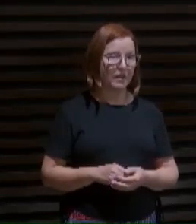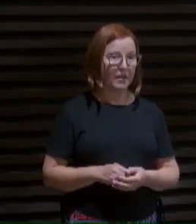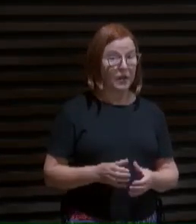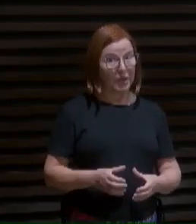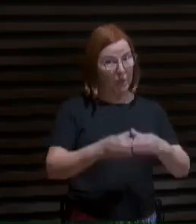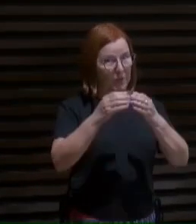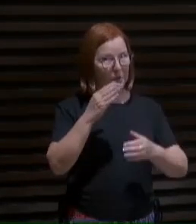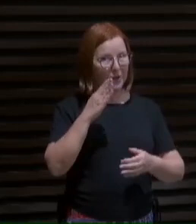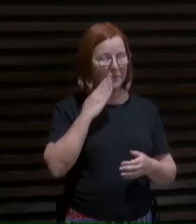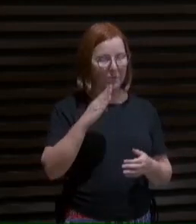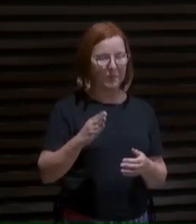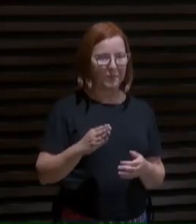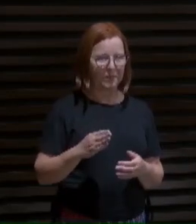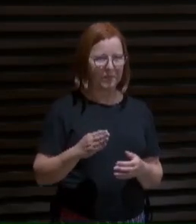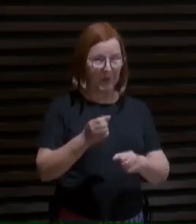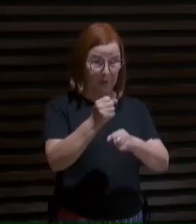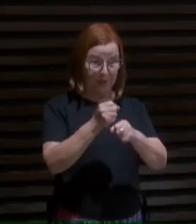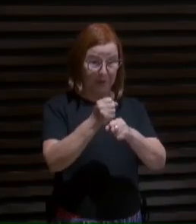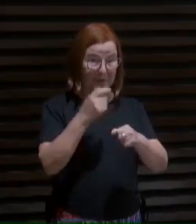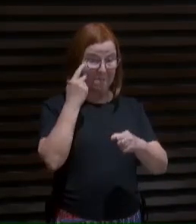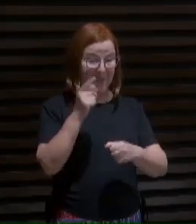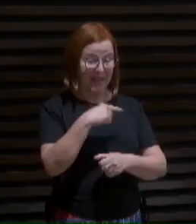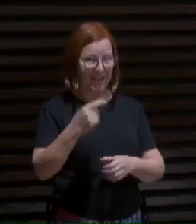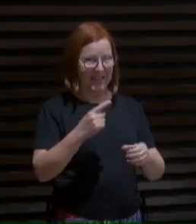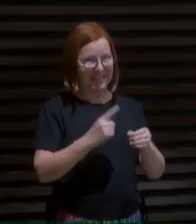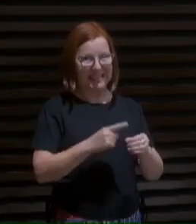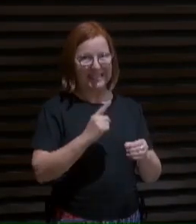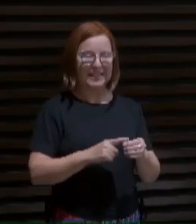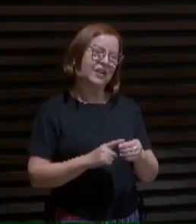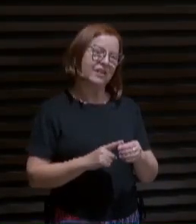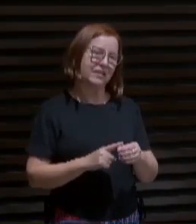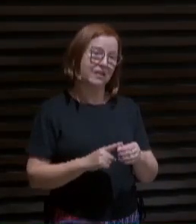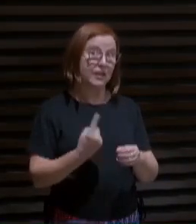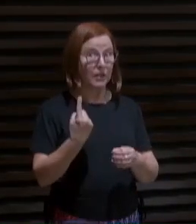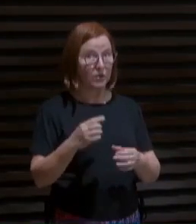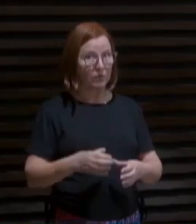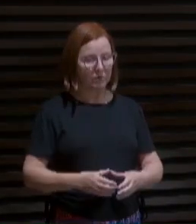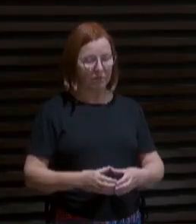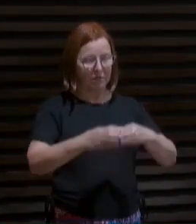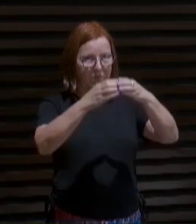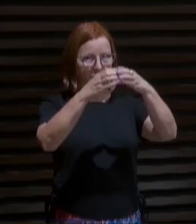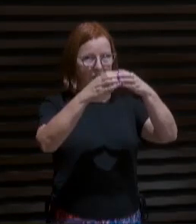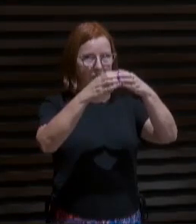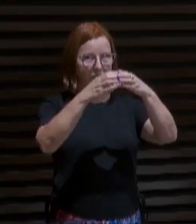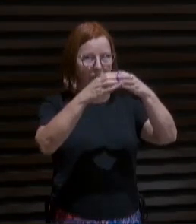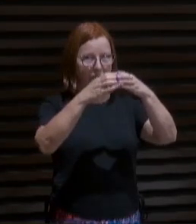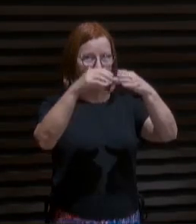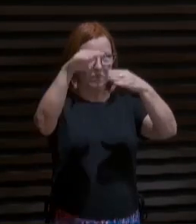torre. Edifiquemos para nós uma cidade e uma torre, cujo